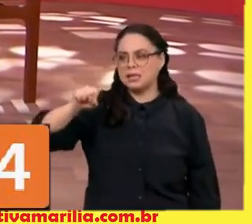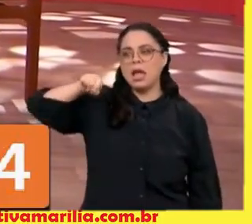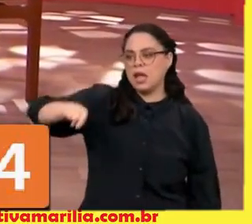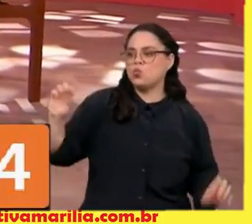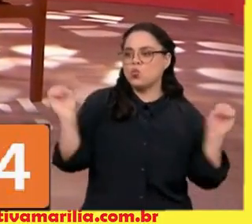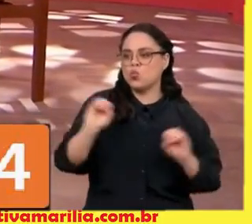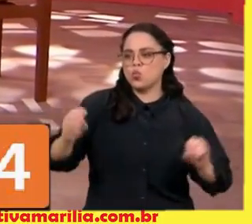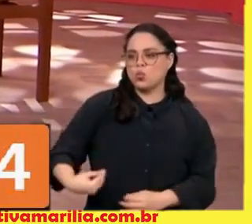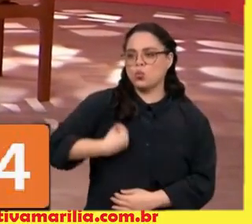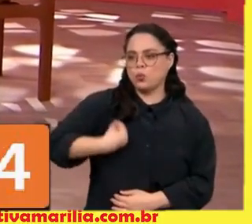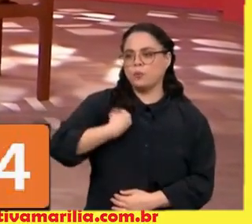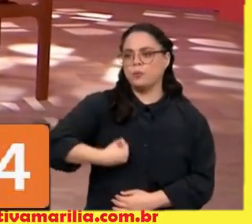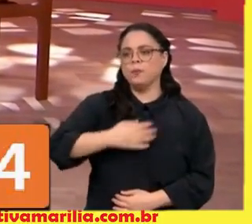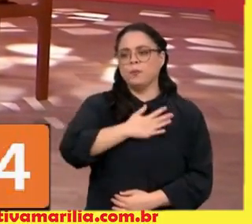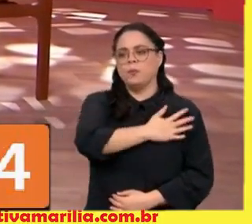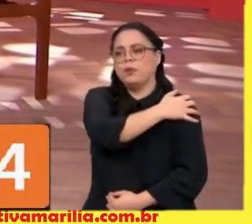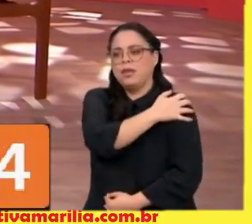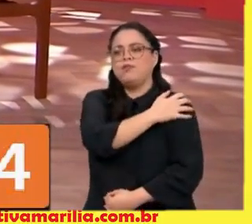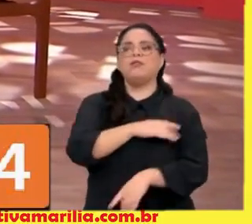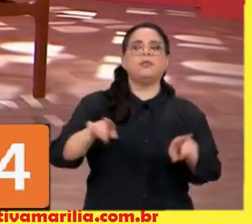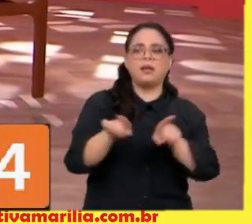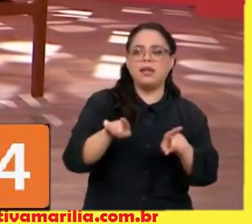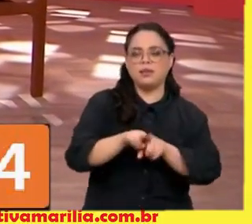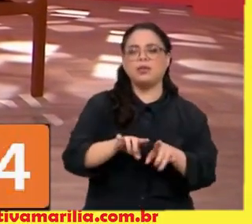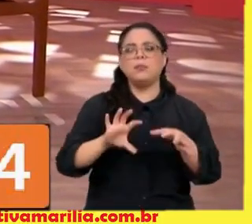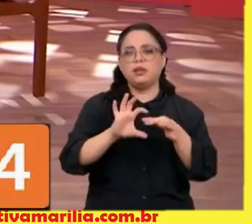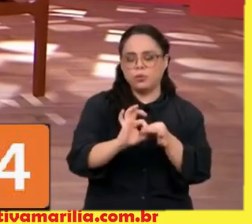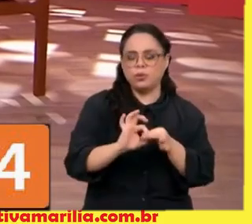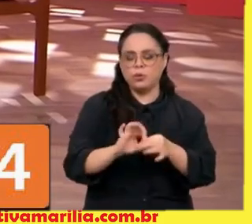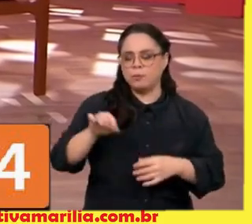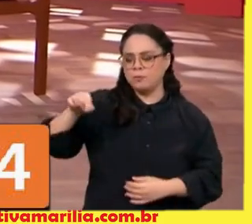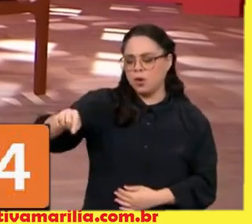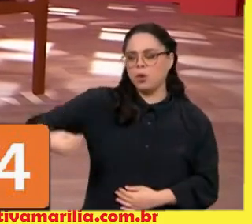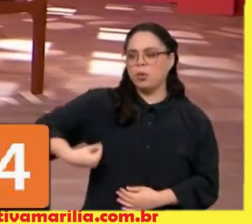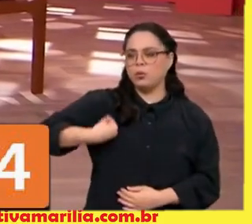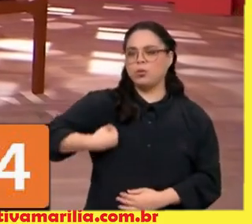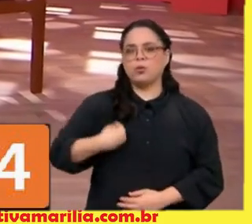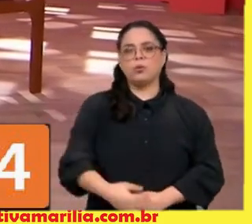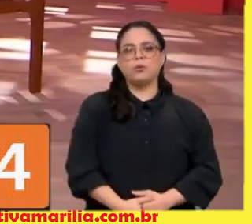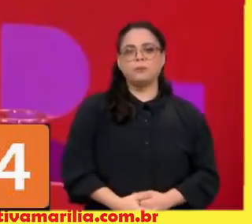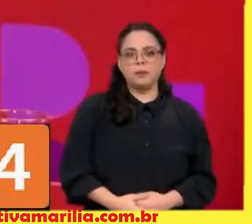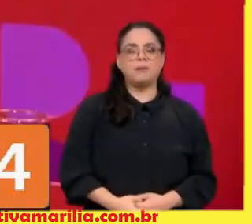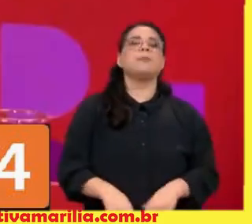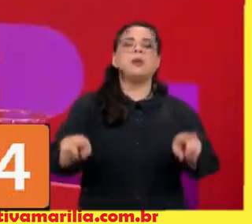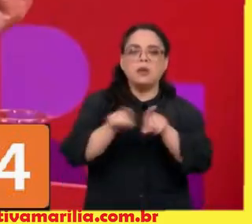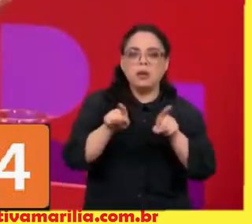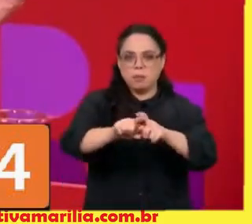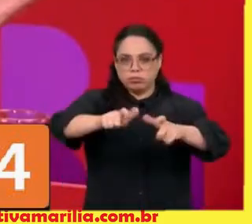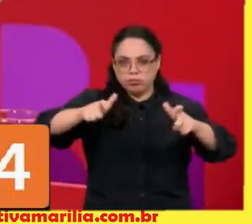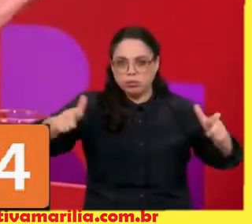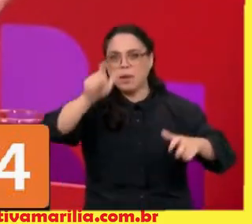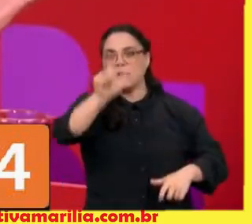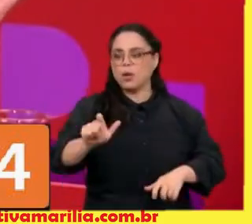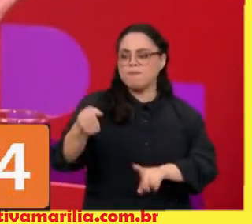né? Justamente essa frase da Yanomami, nem sabia que havia governo, né? Sim. E o maior número de mortos está entre os